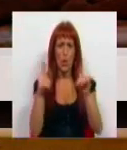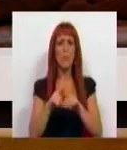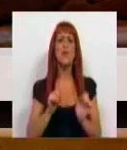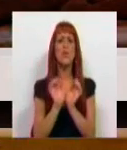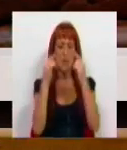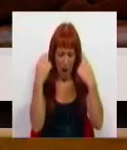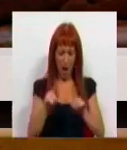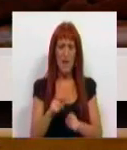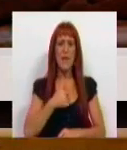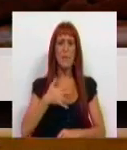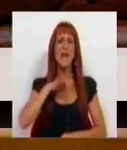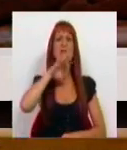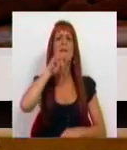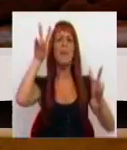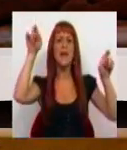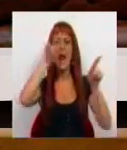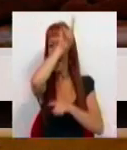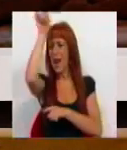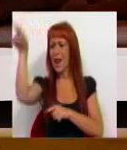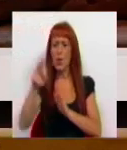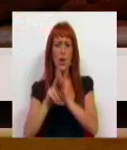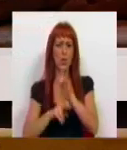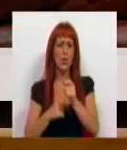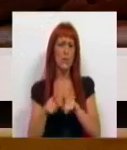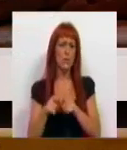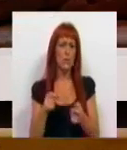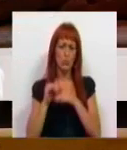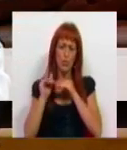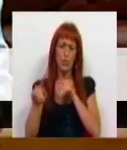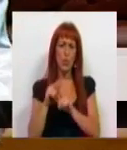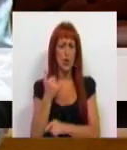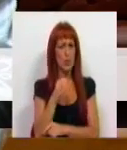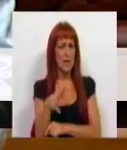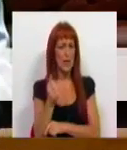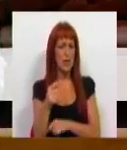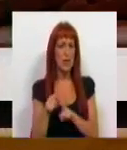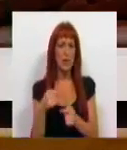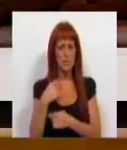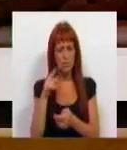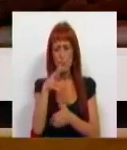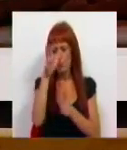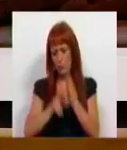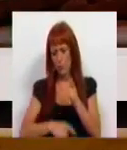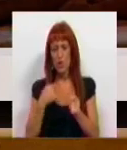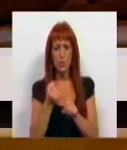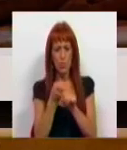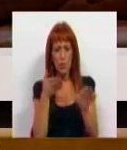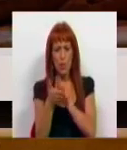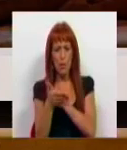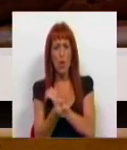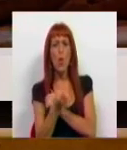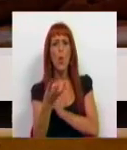site existe para a empresa-mãe. E lá tem um relatório, o relatório de sustentabilidade de 2015, onde reporta o número de postos de trabalho